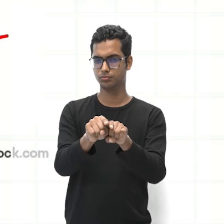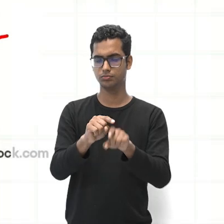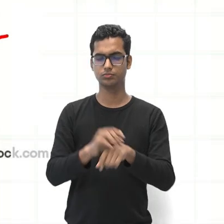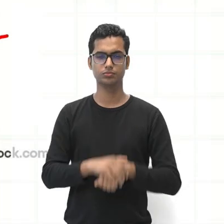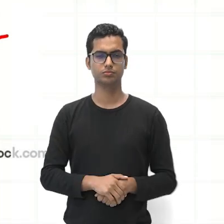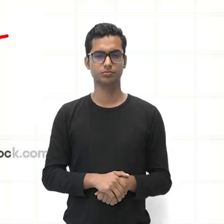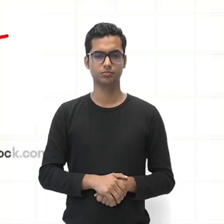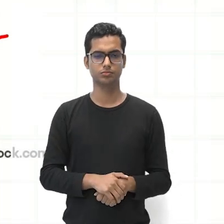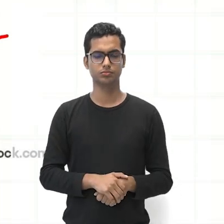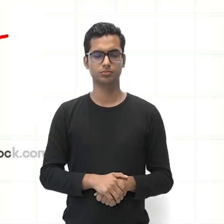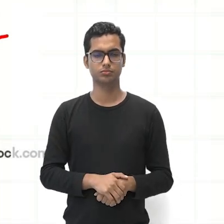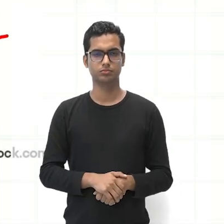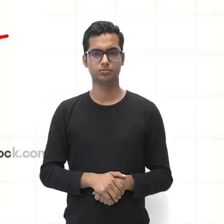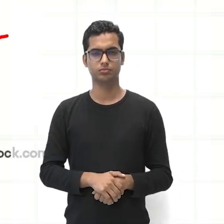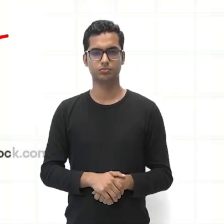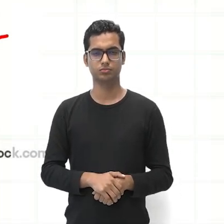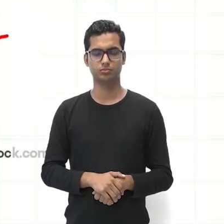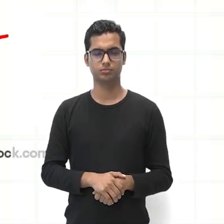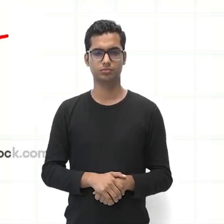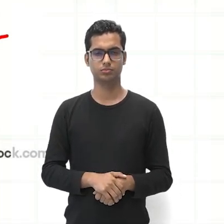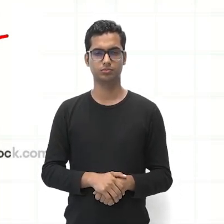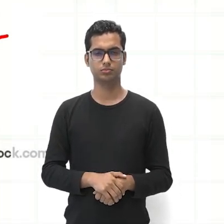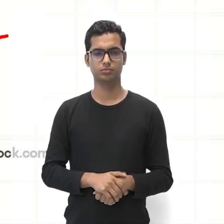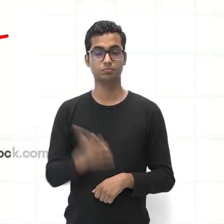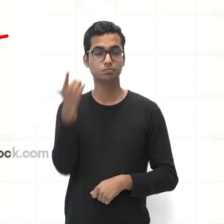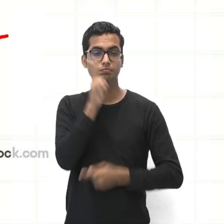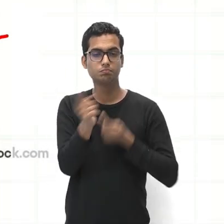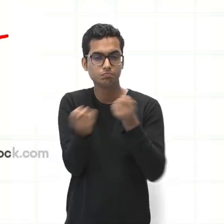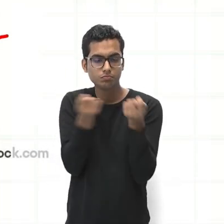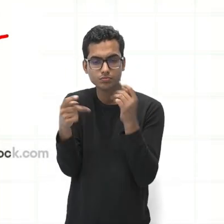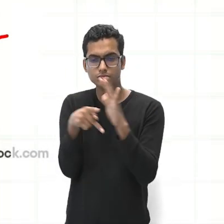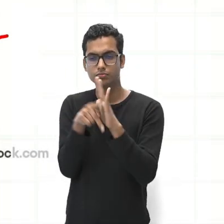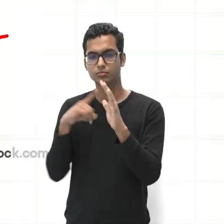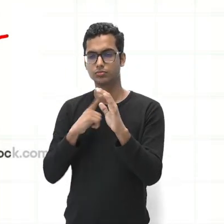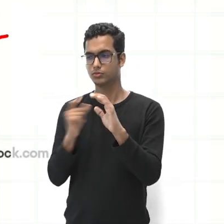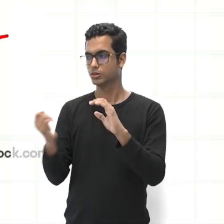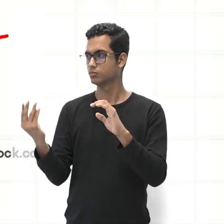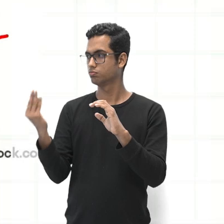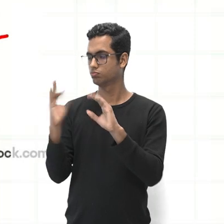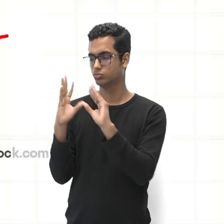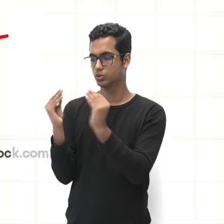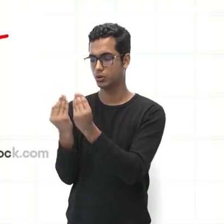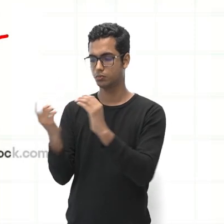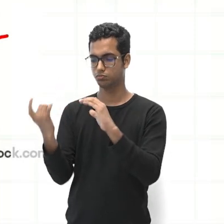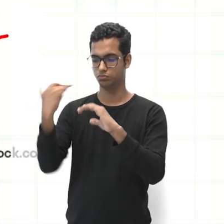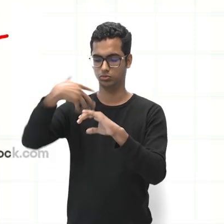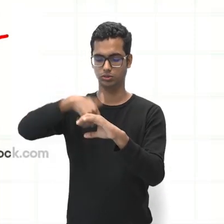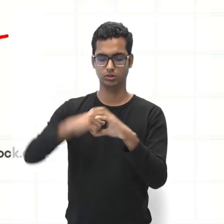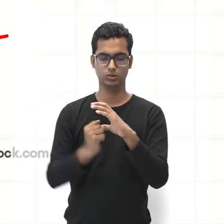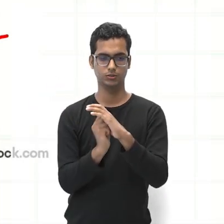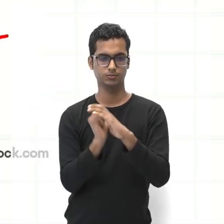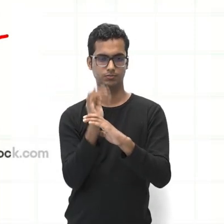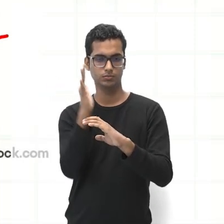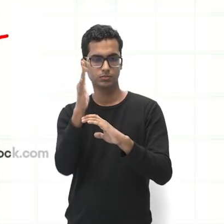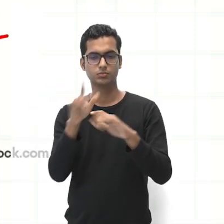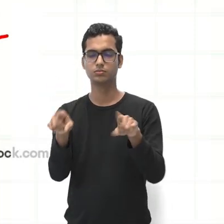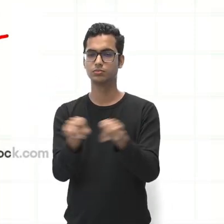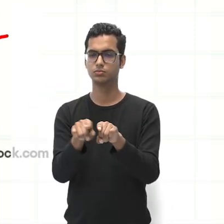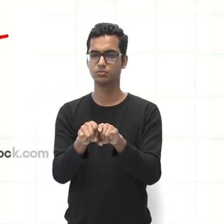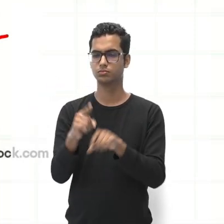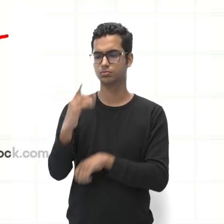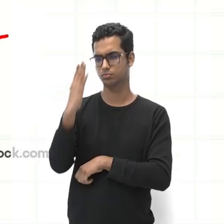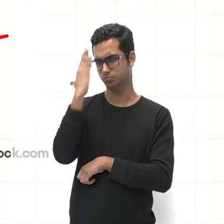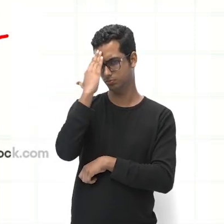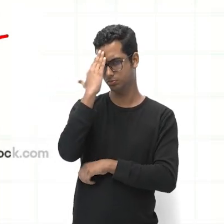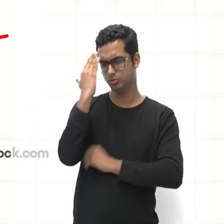ela individualiza, né? Ou seja, ela controla quem entra e quem sai, e também ela confere